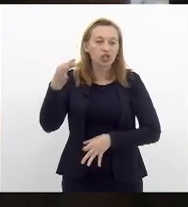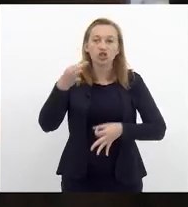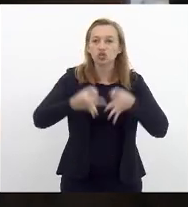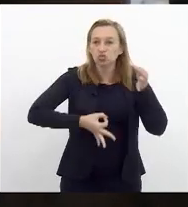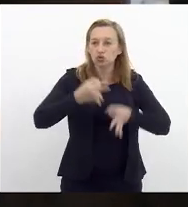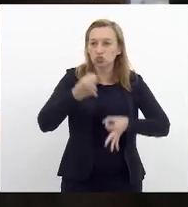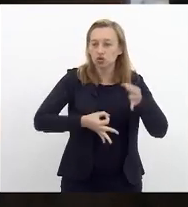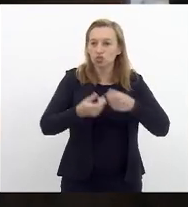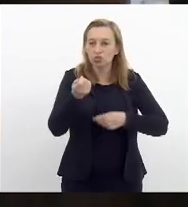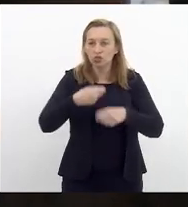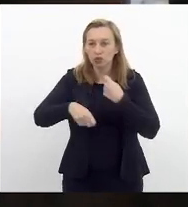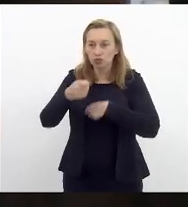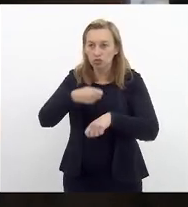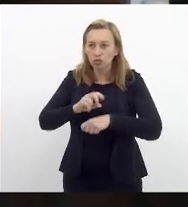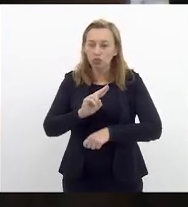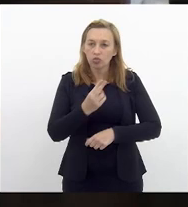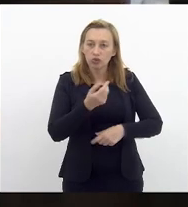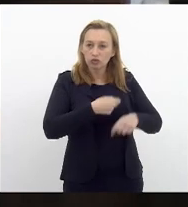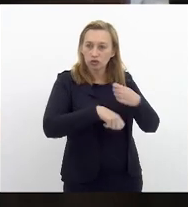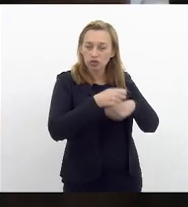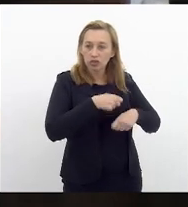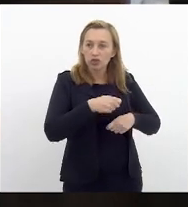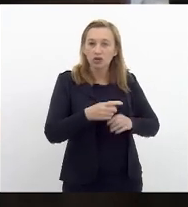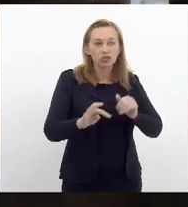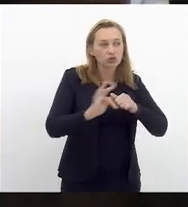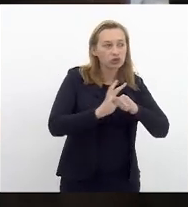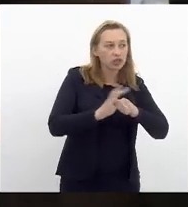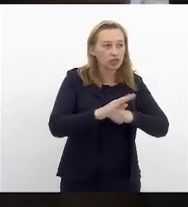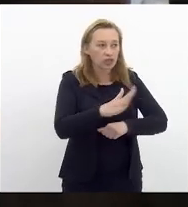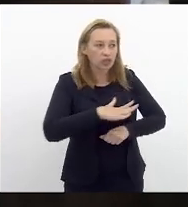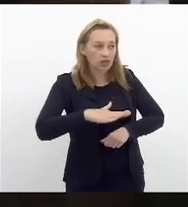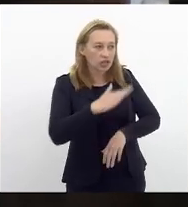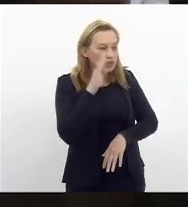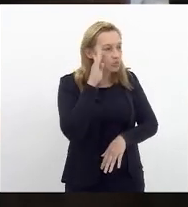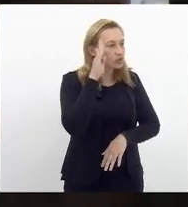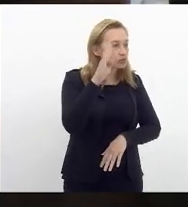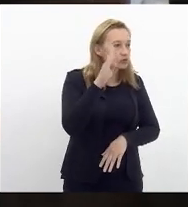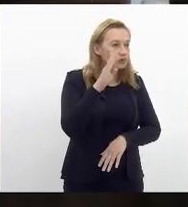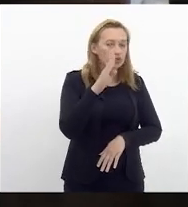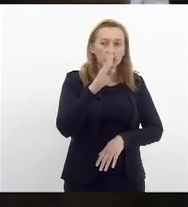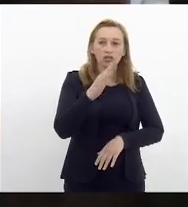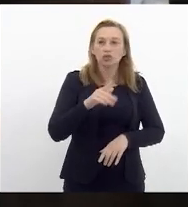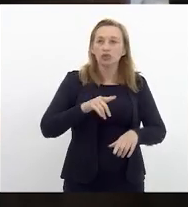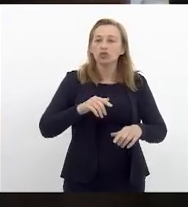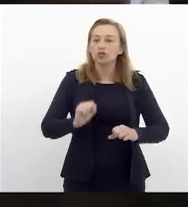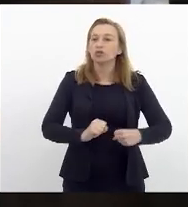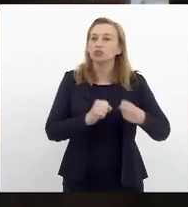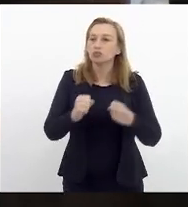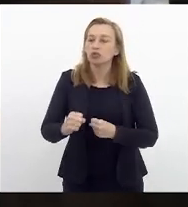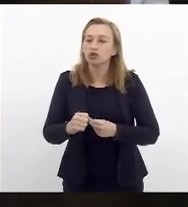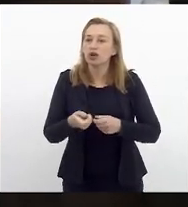econômico ou de administração ou técnico em áreas específicas, sujeito ao exercício do poder regulatório da